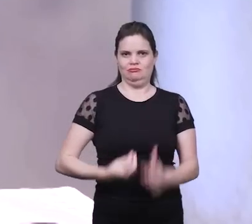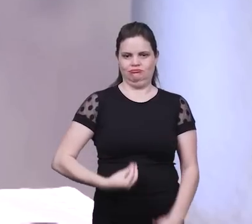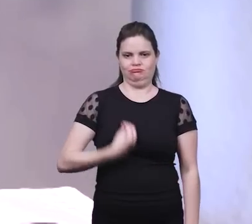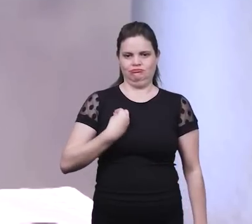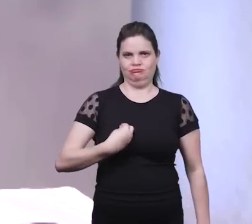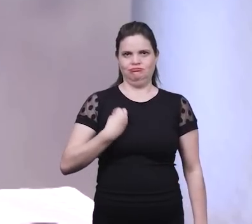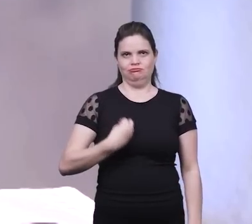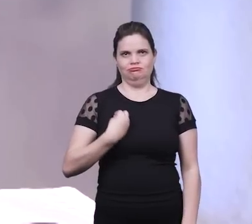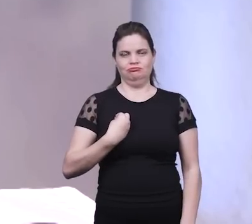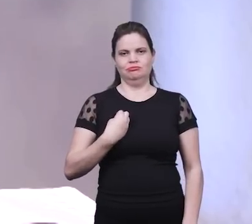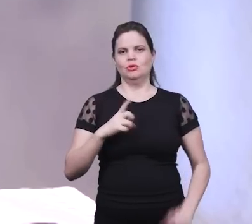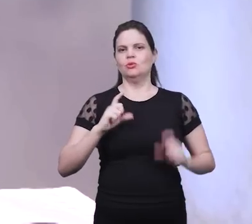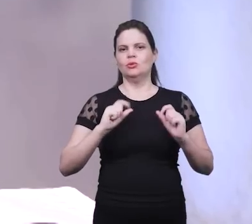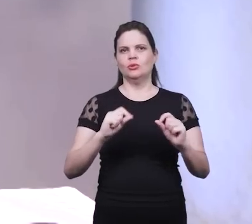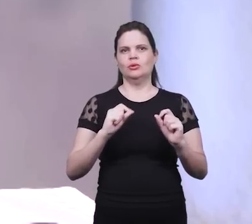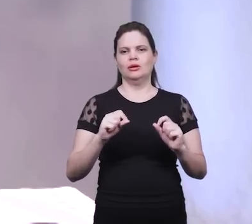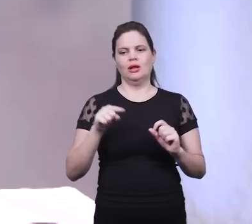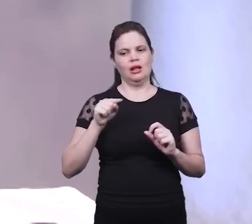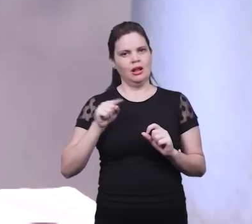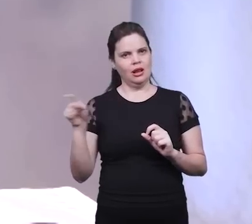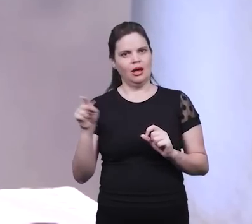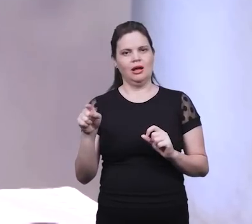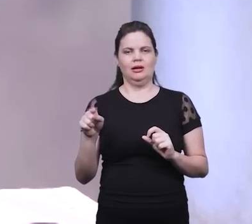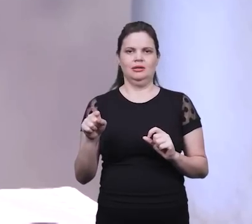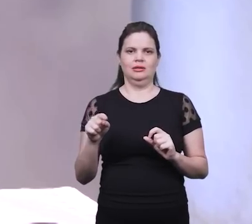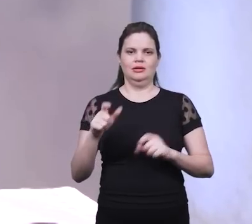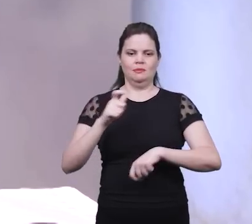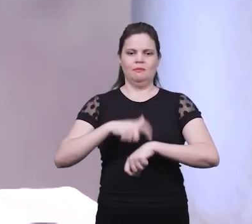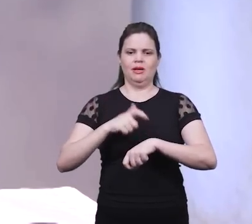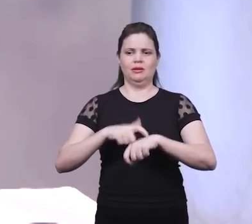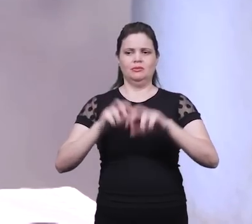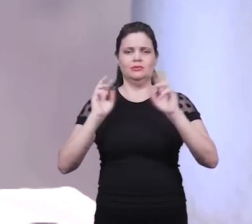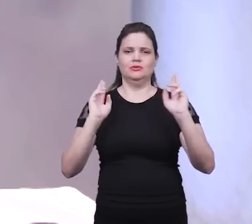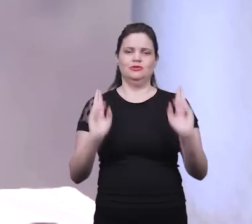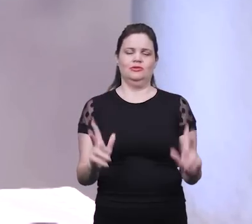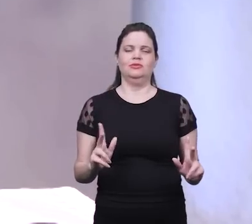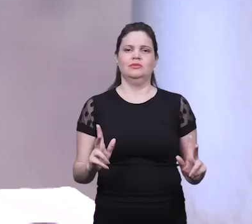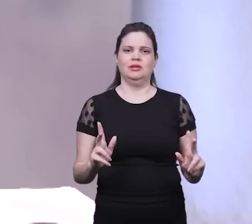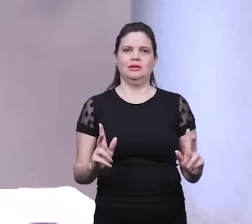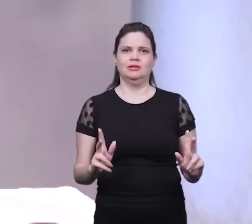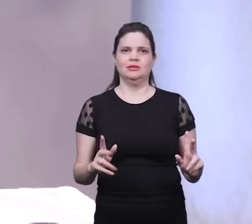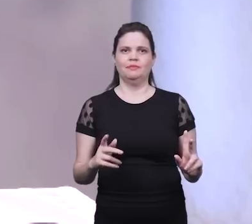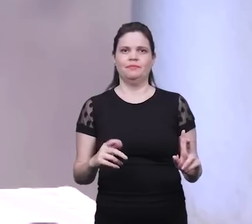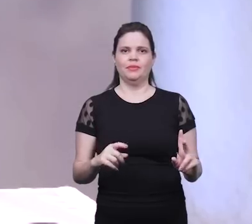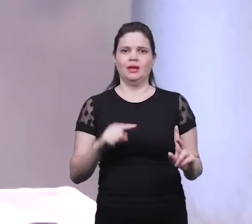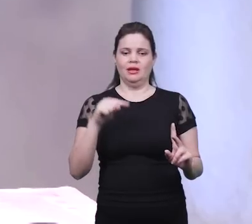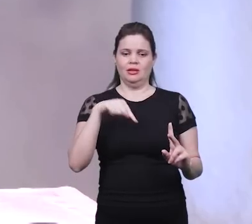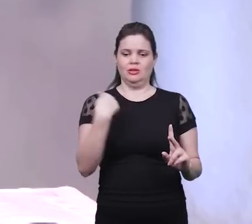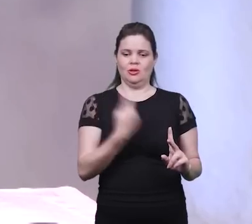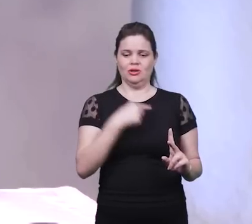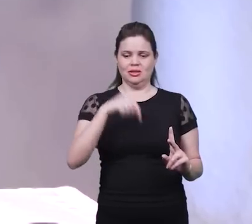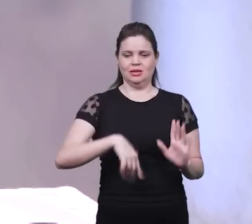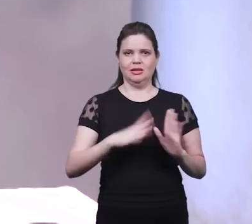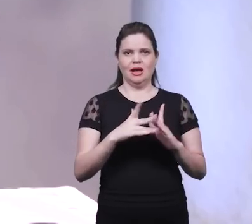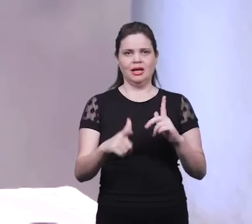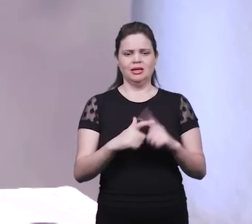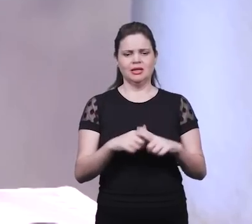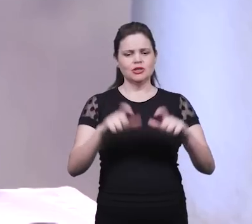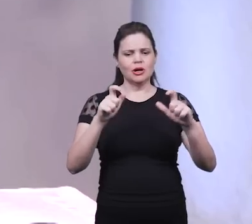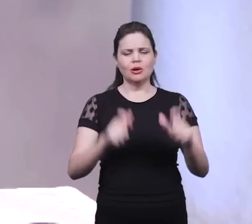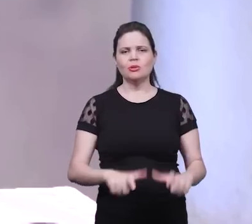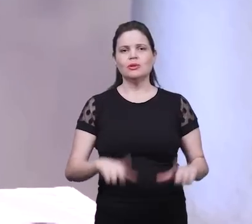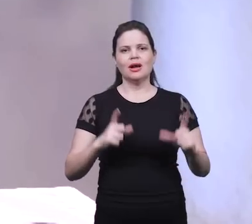A casa de misericórdia, aquele tanque, que muitas vezes a igreja é usada como lugar que Deus opera muitos milagres,